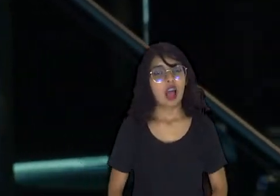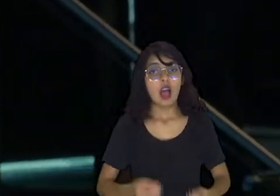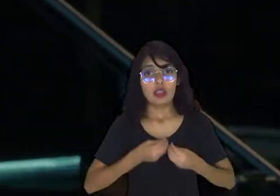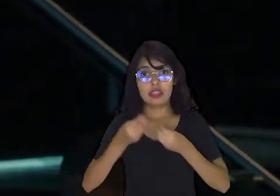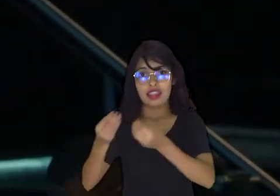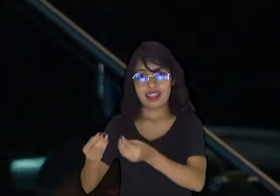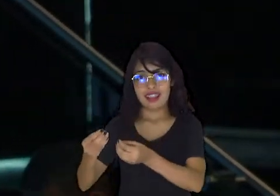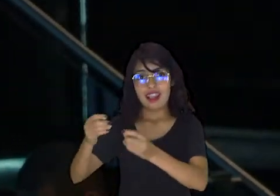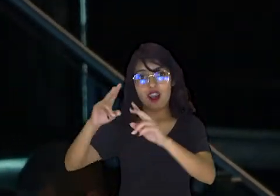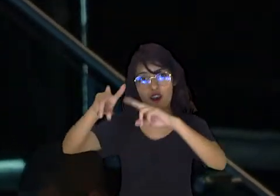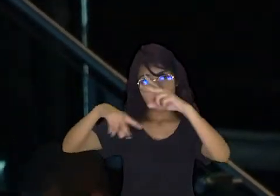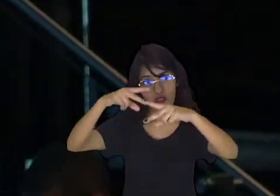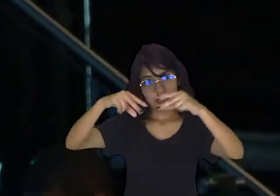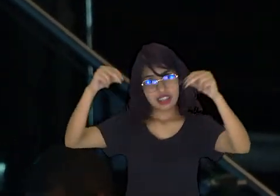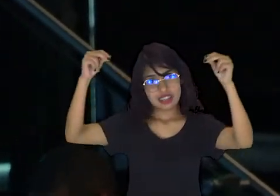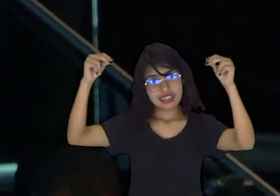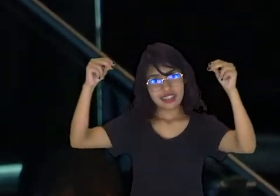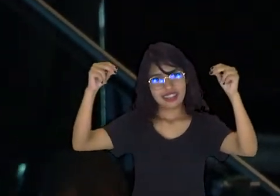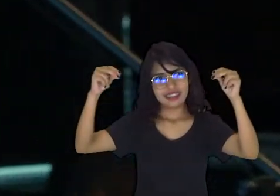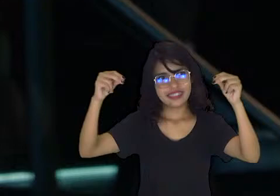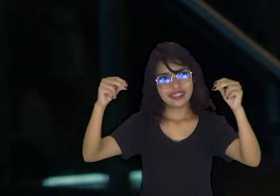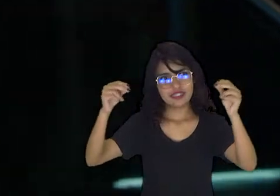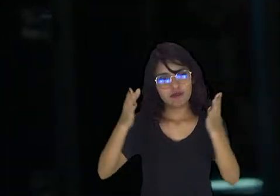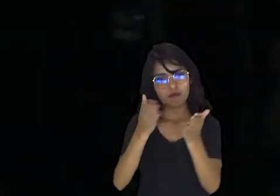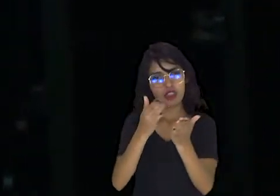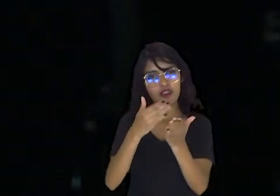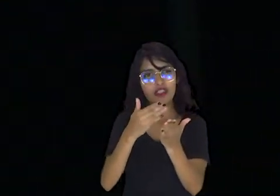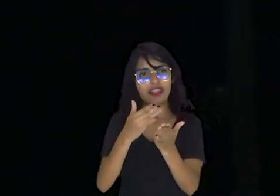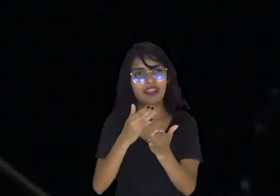a Bete de blusinha verde,